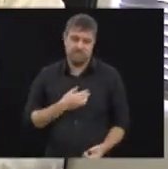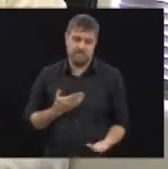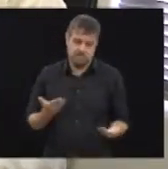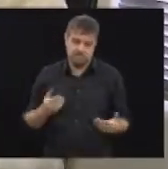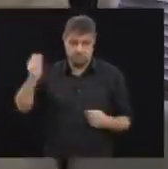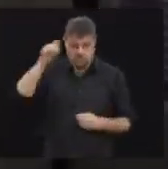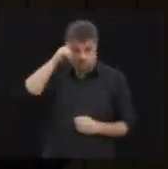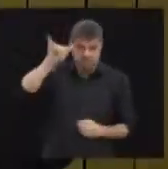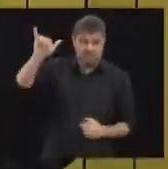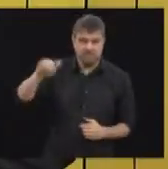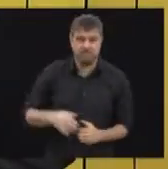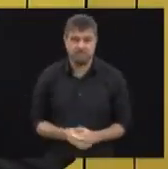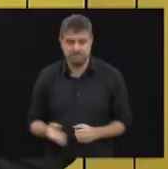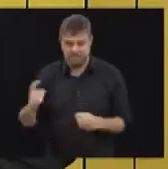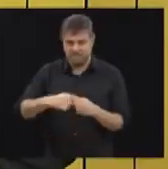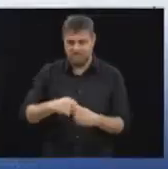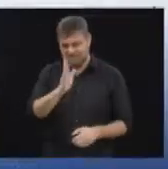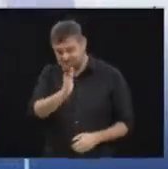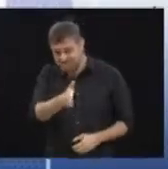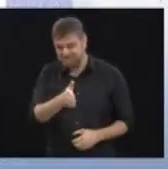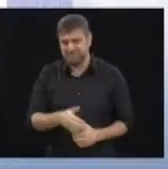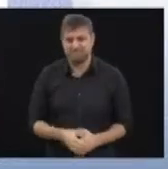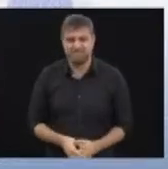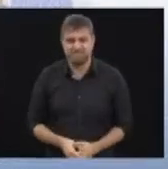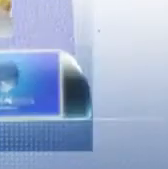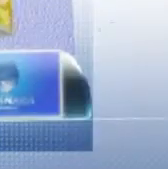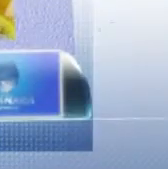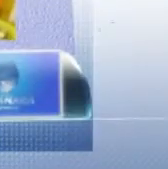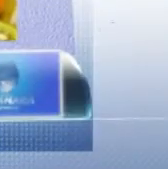sol de jeito nenhum. A gente volta já.